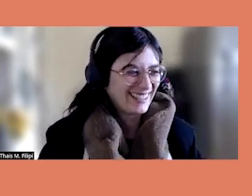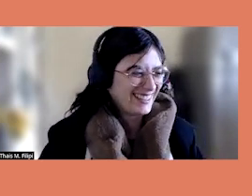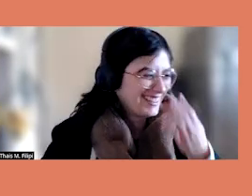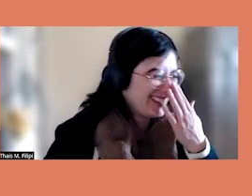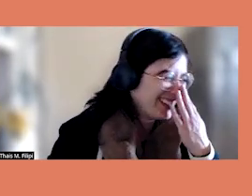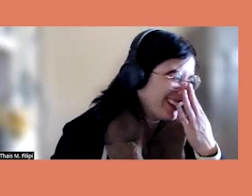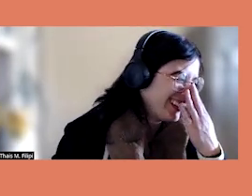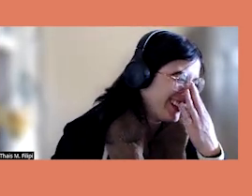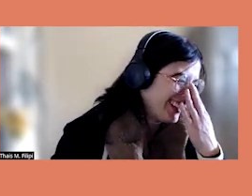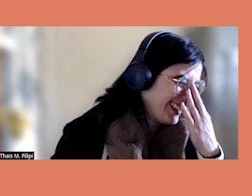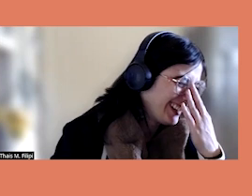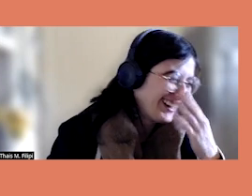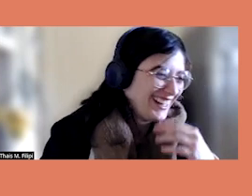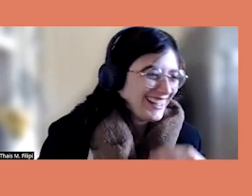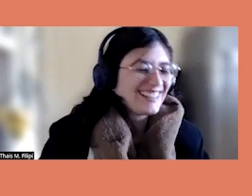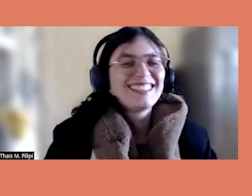Esri,